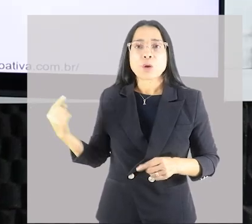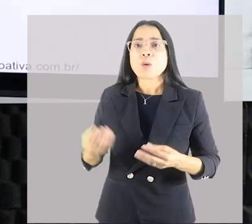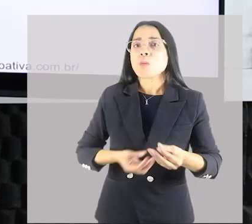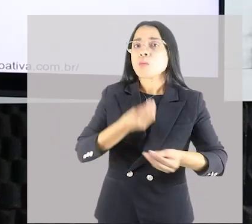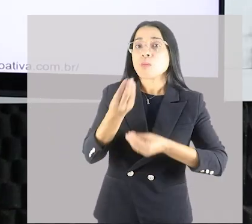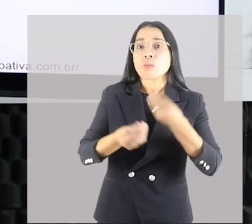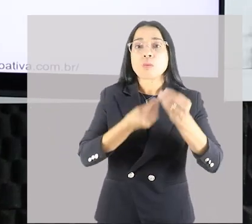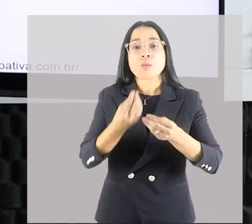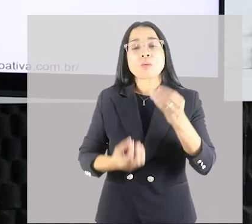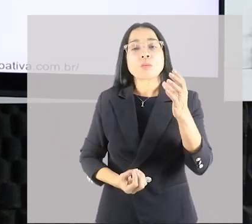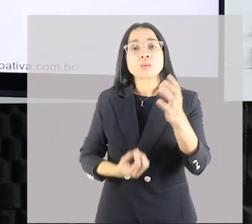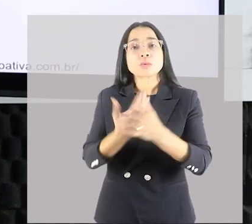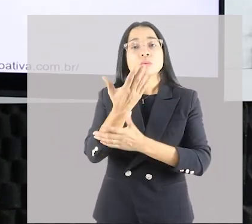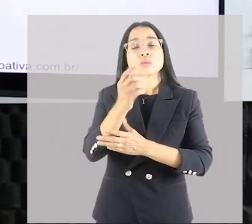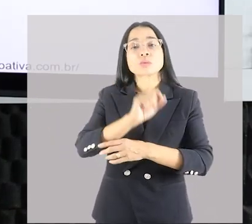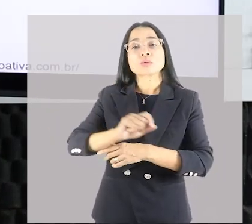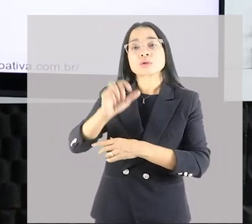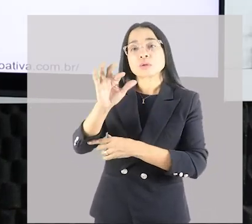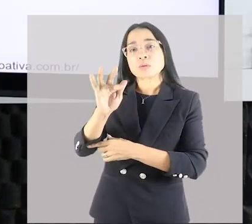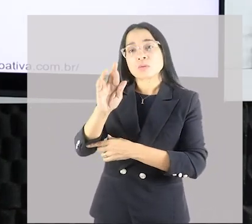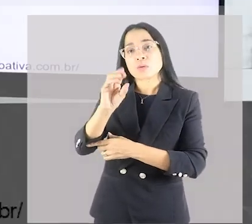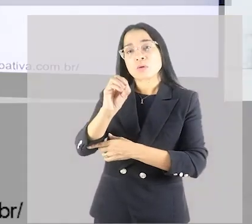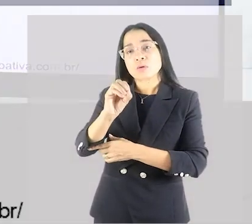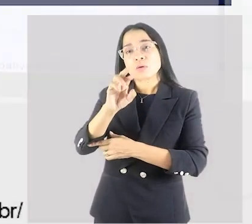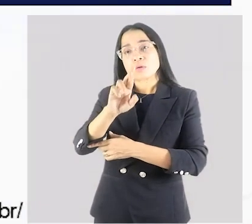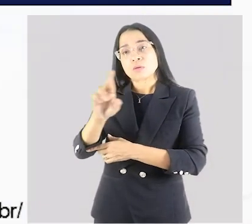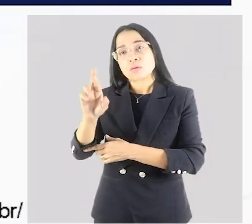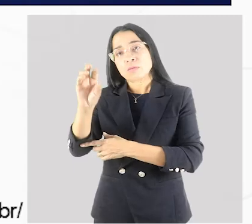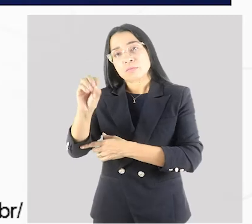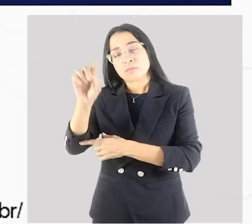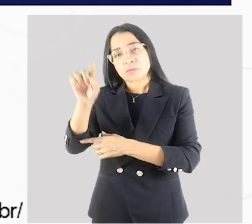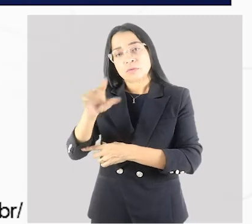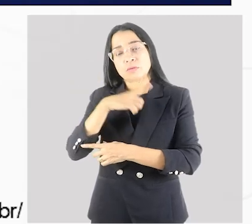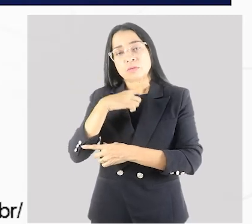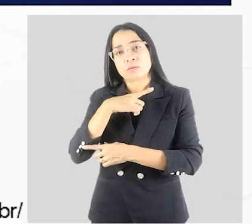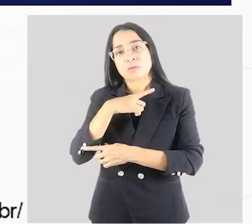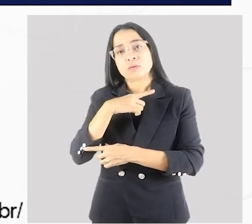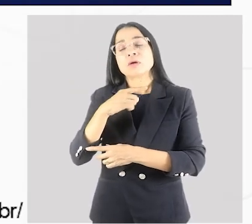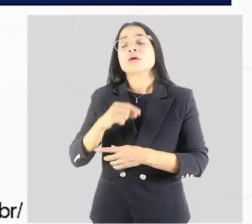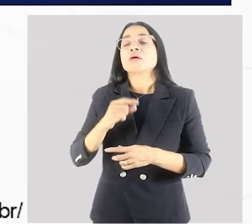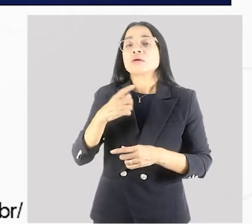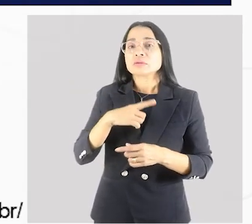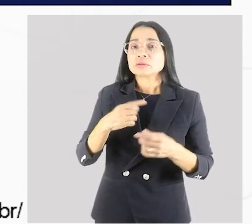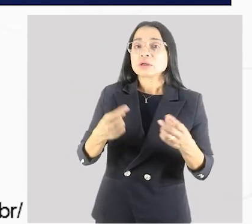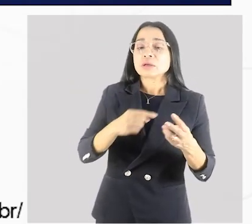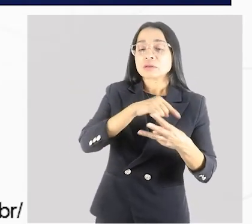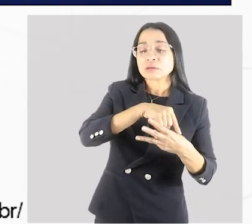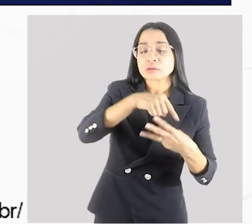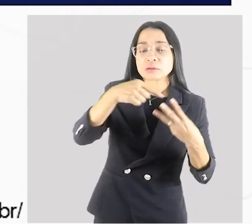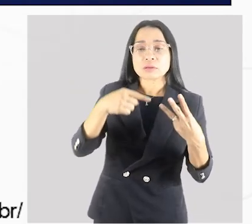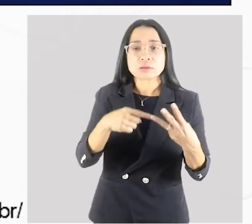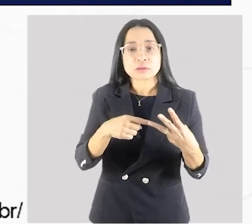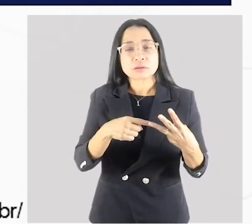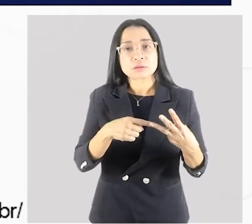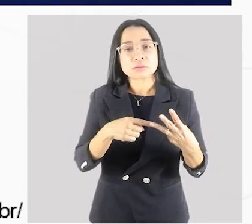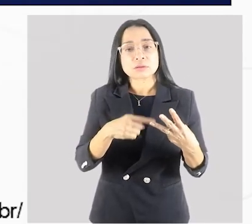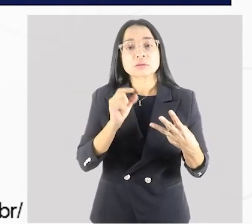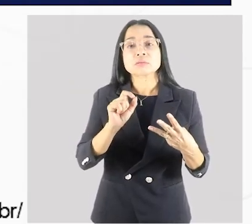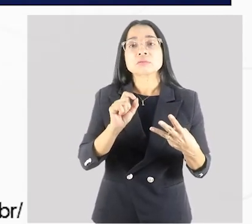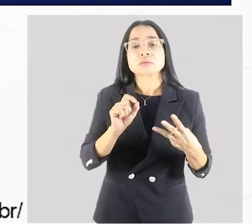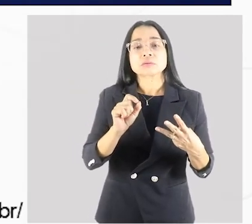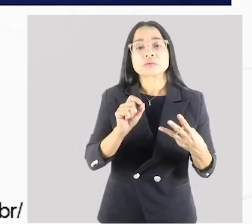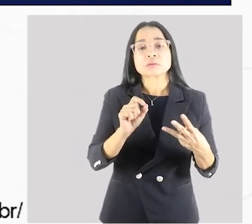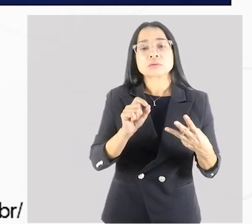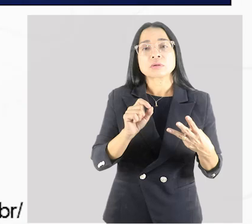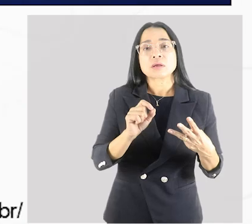que surge o forró? Ele tem aí 3 linhas de surgimento e a gente vai falar um pouco